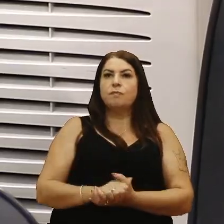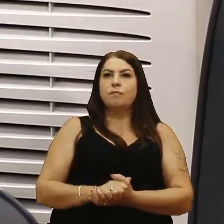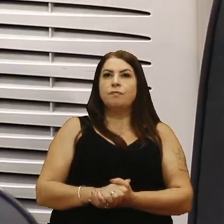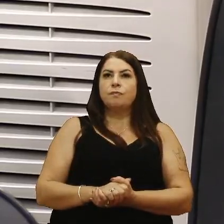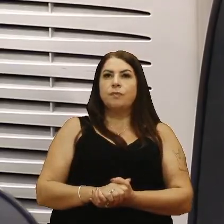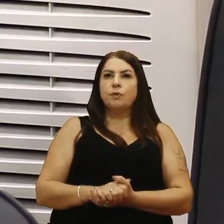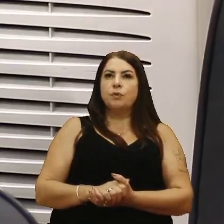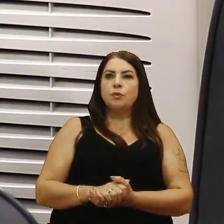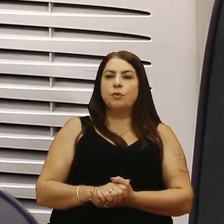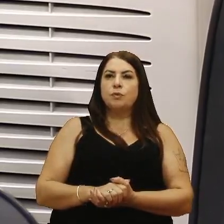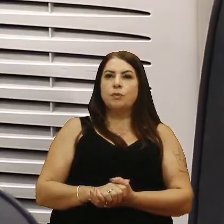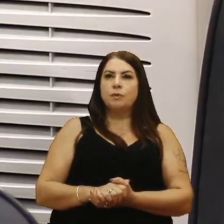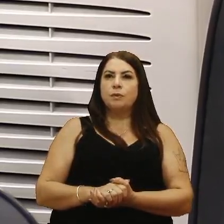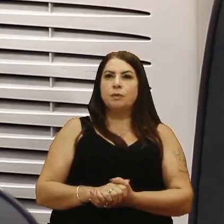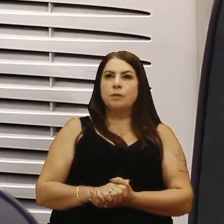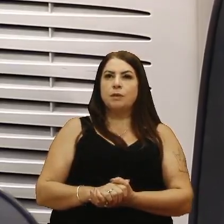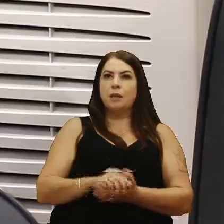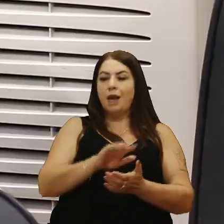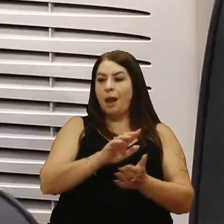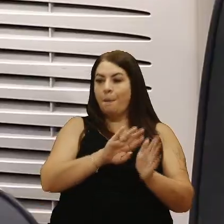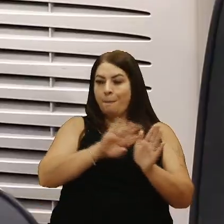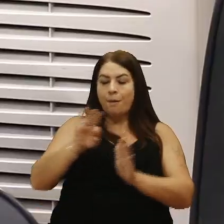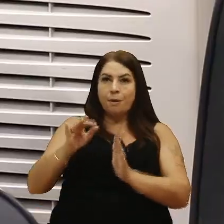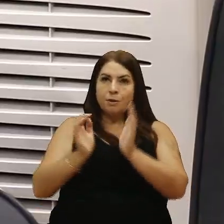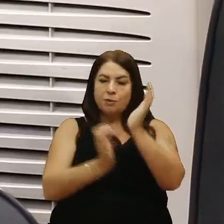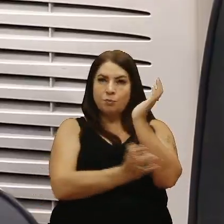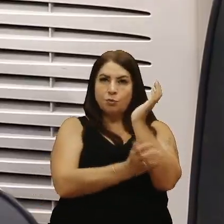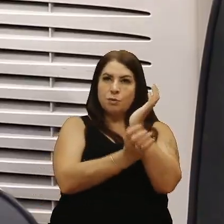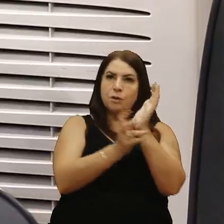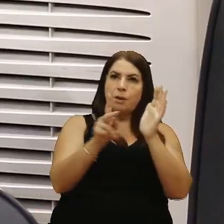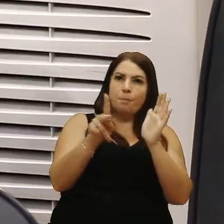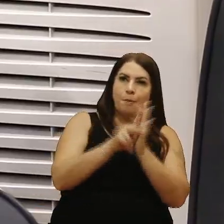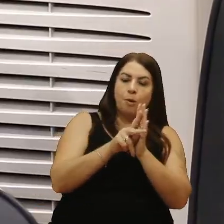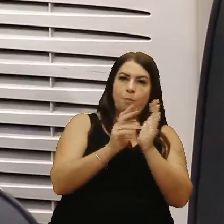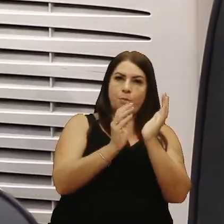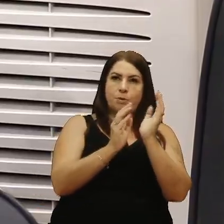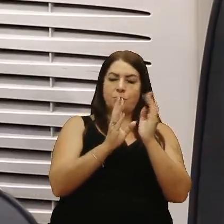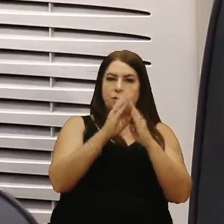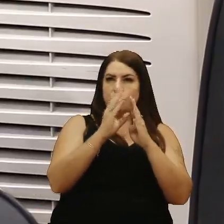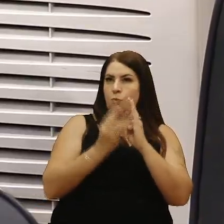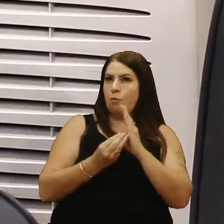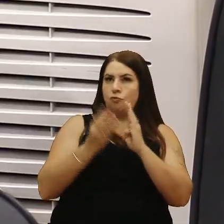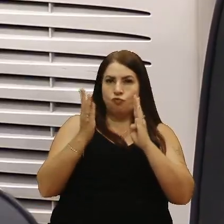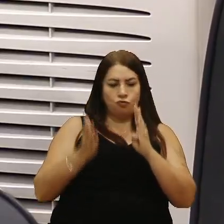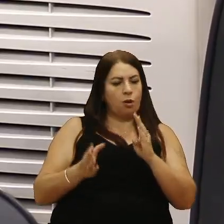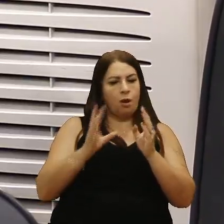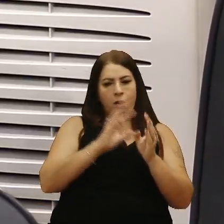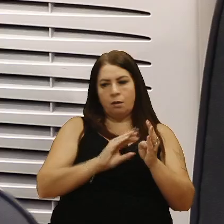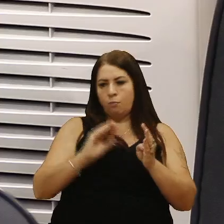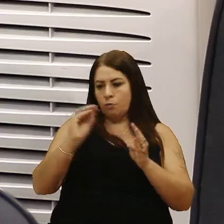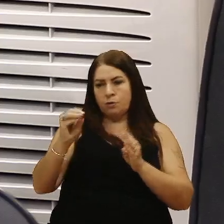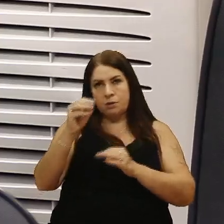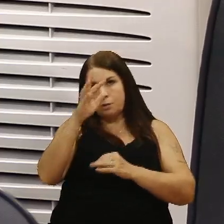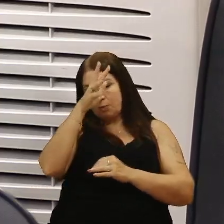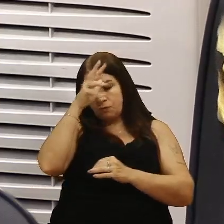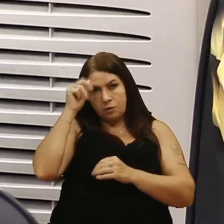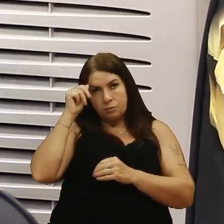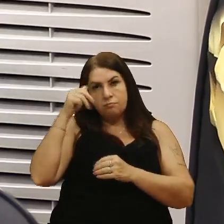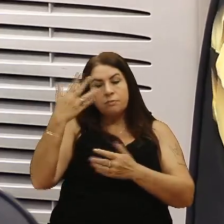que a parte burocrática que compete ao SAMAI, destinação de verba, já foram repassadas ao Executivo.